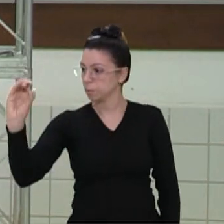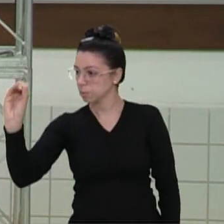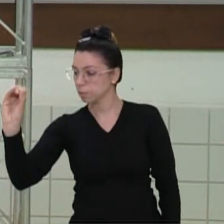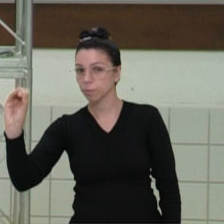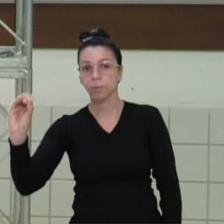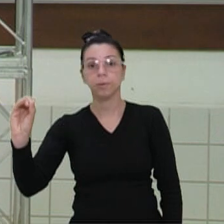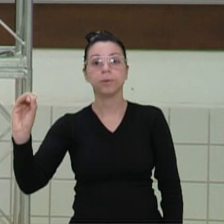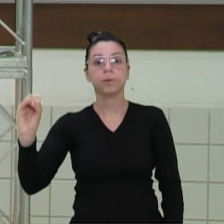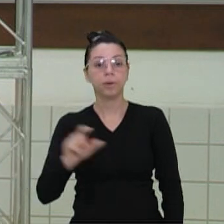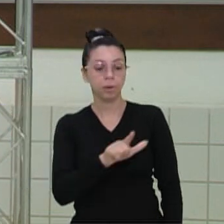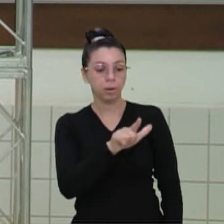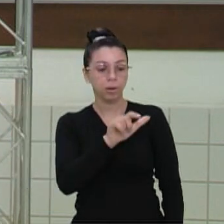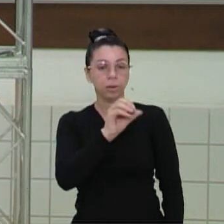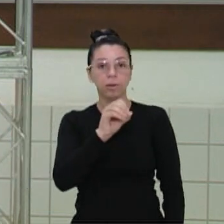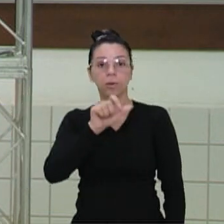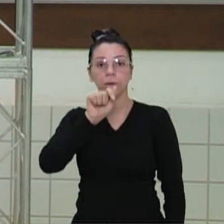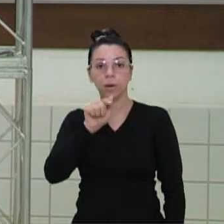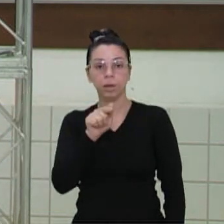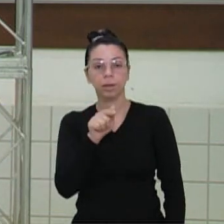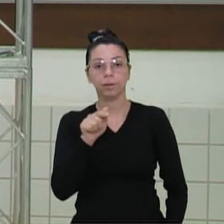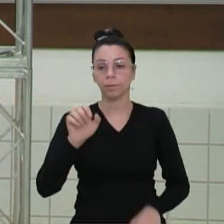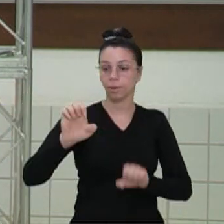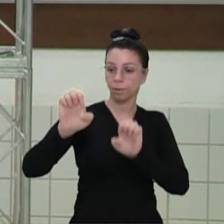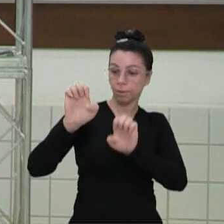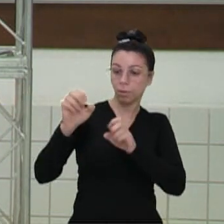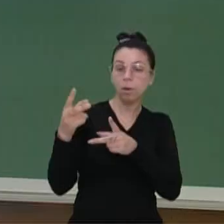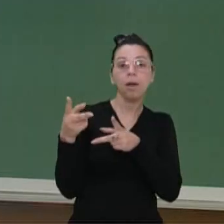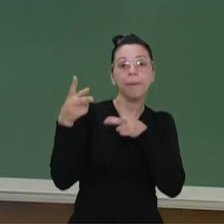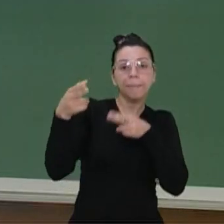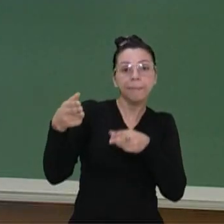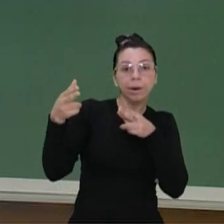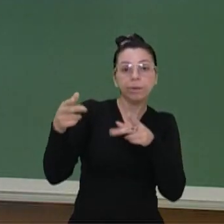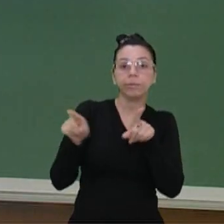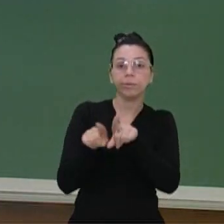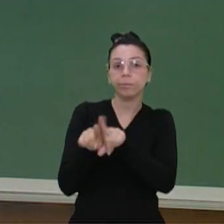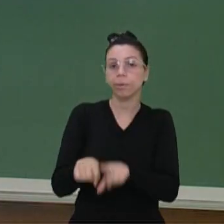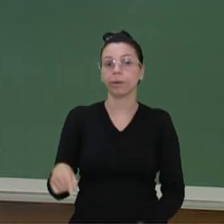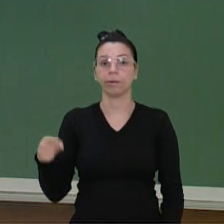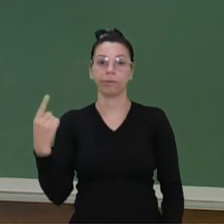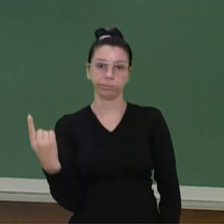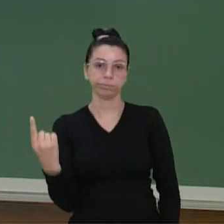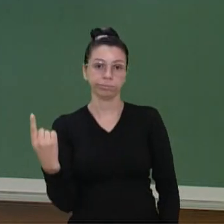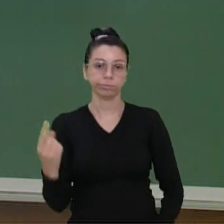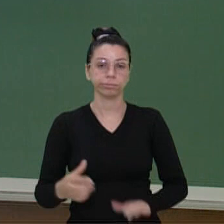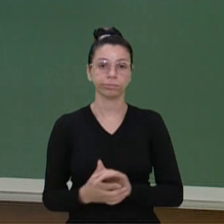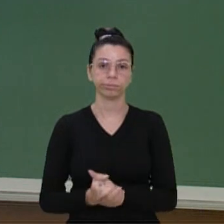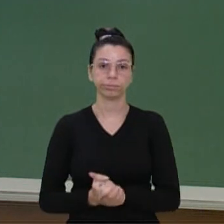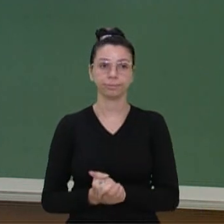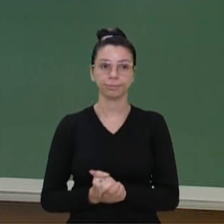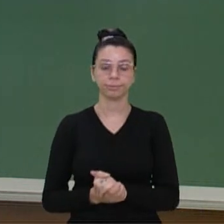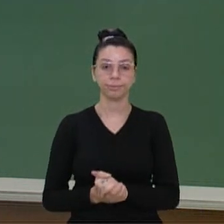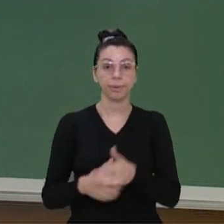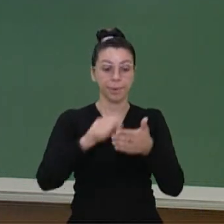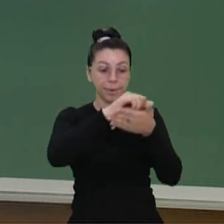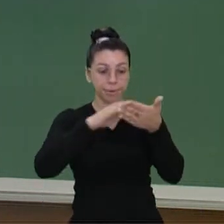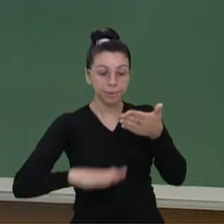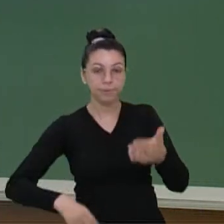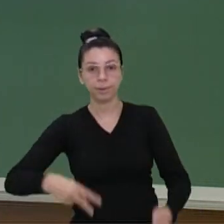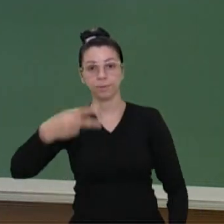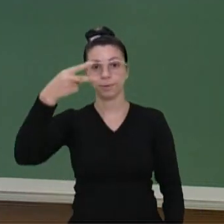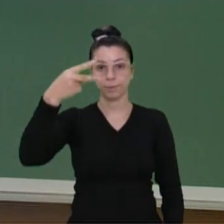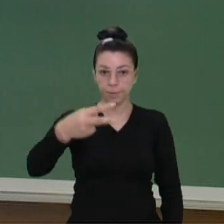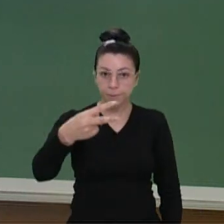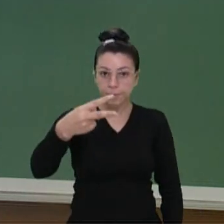igual a base, a resposta é 1. E essa soma no caso dá 1. Perfeito. Exercício